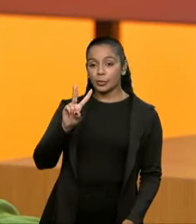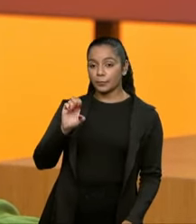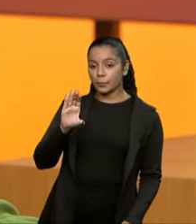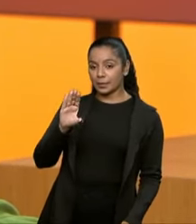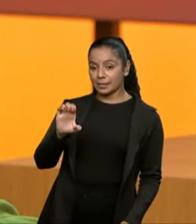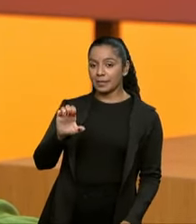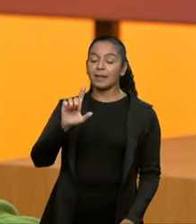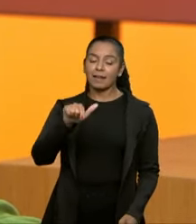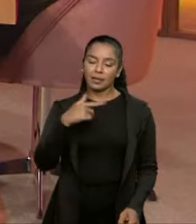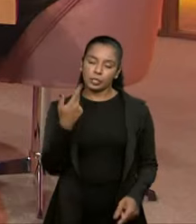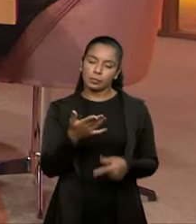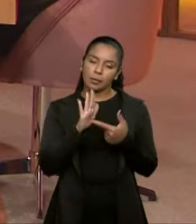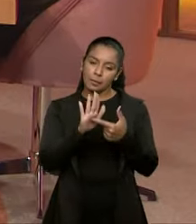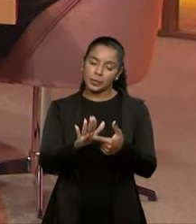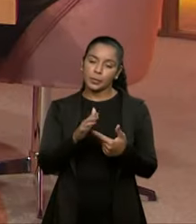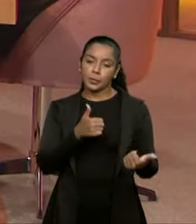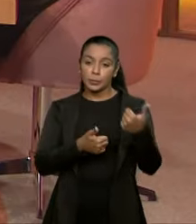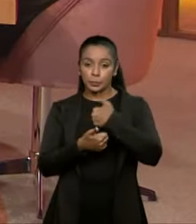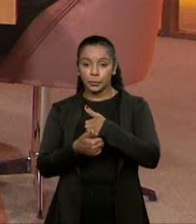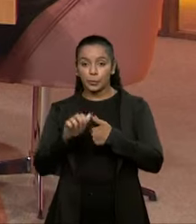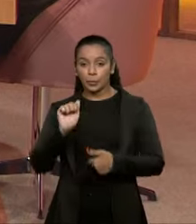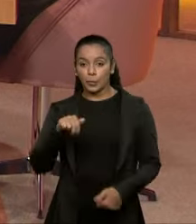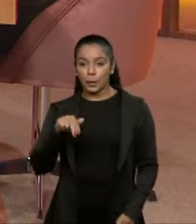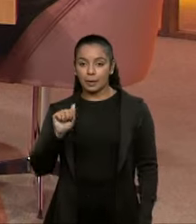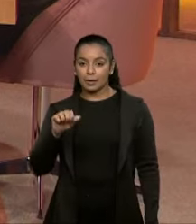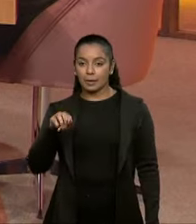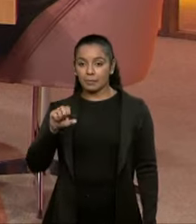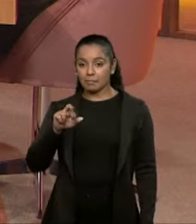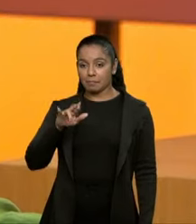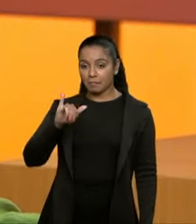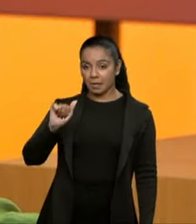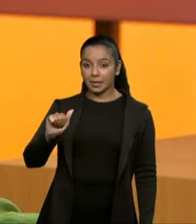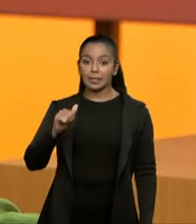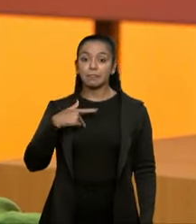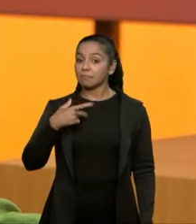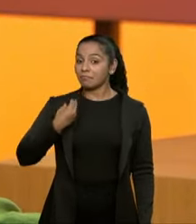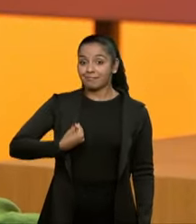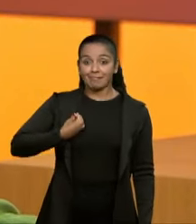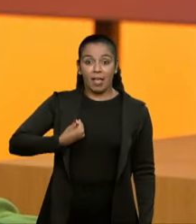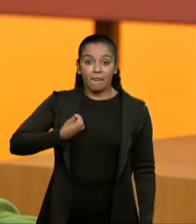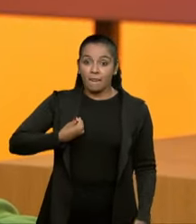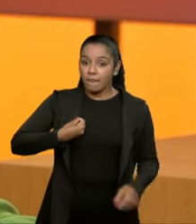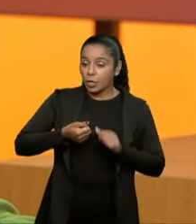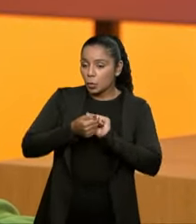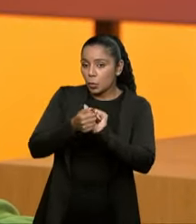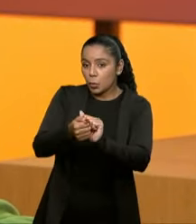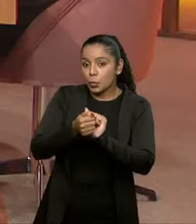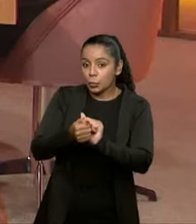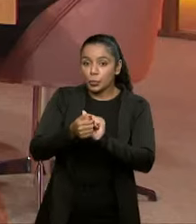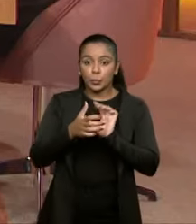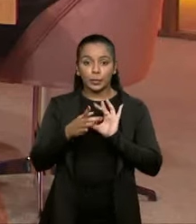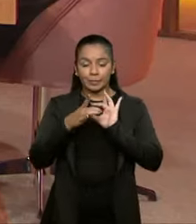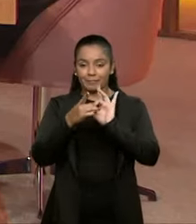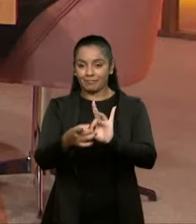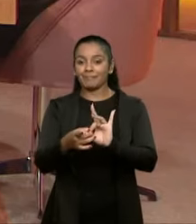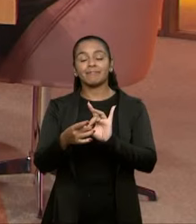Mais você que a gente apresentou anos, substituindo a Ana Maria. Isso é muito tempo. Mas desde o vídeo show e a vida, né? A